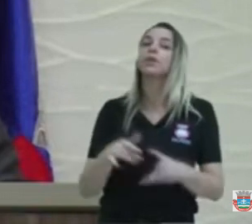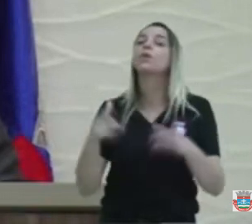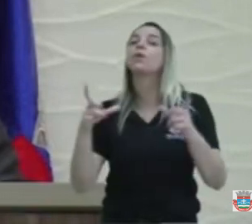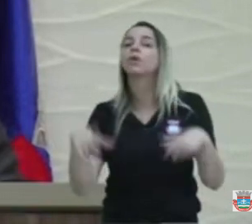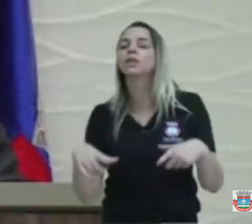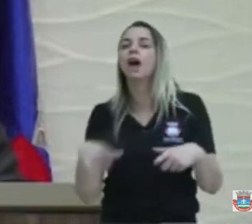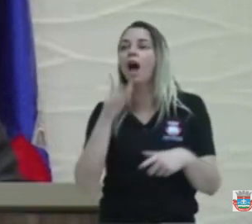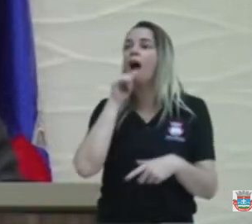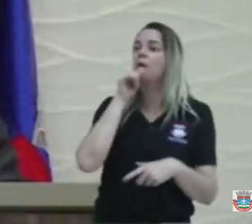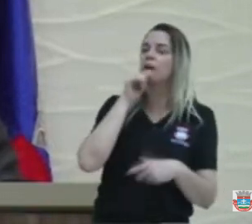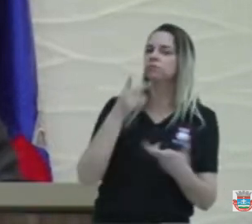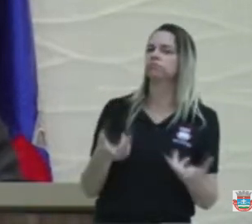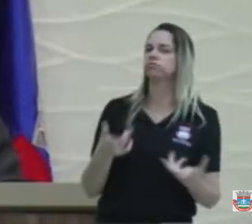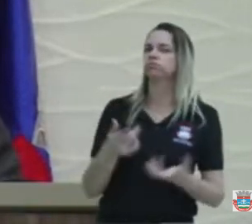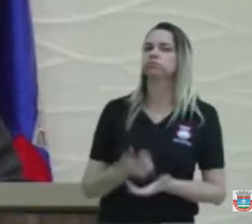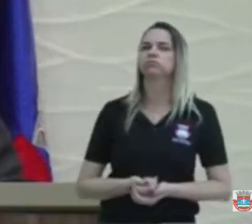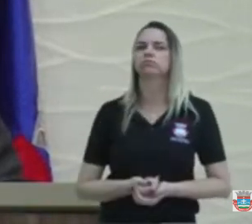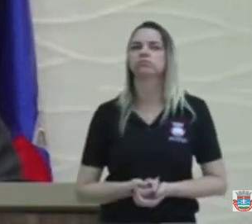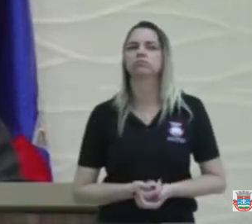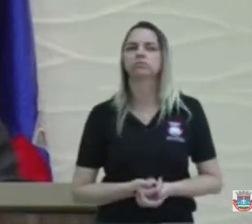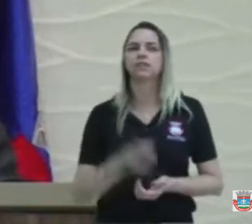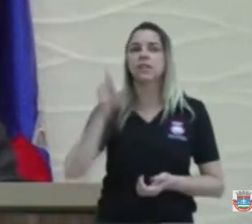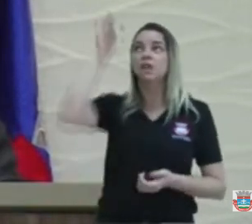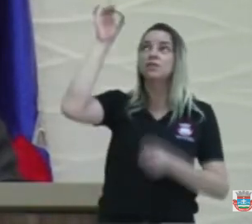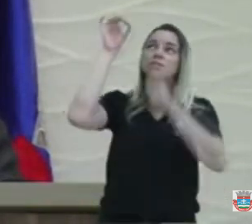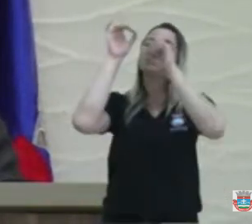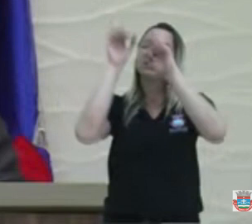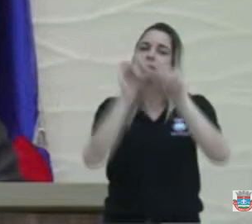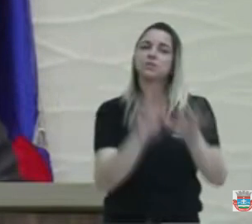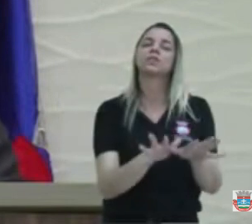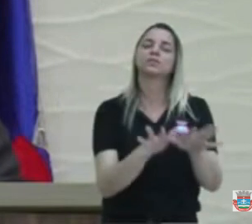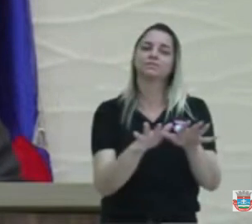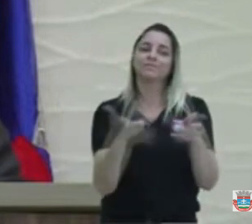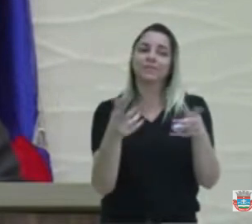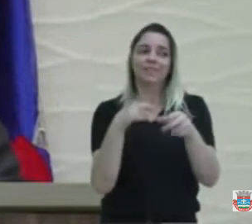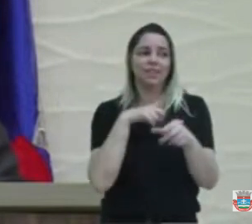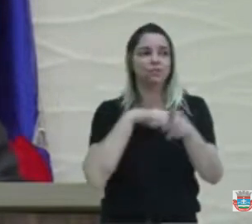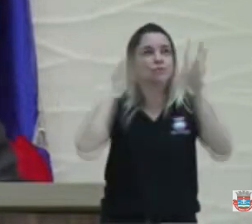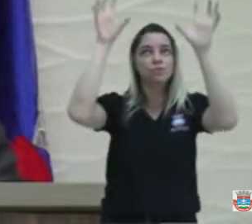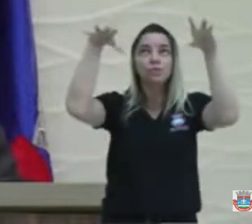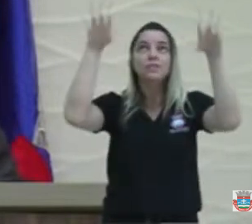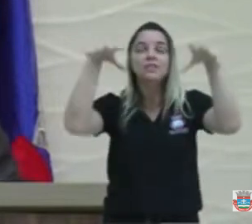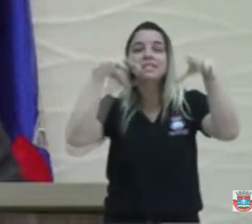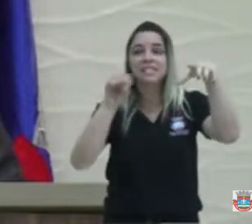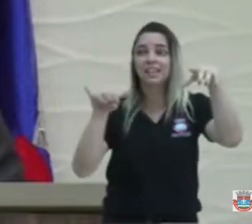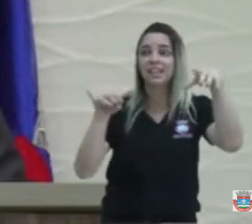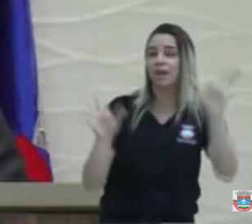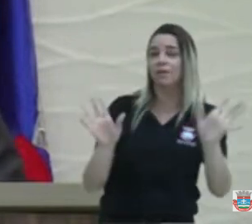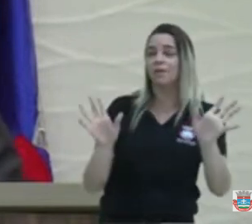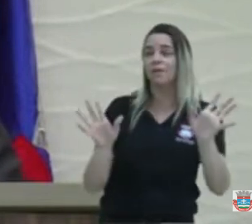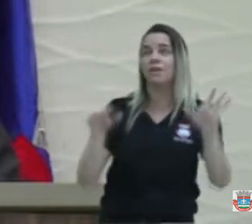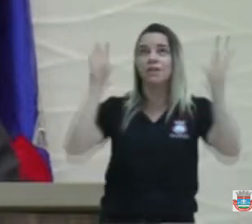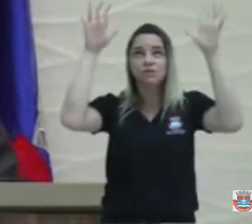de água hoje? Deus não vem abençoando com chuvas, porque senão, meus amigos e minhas amigas,